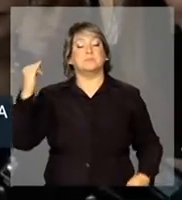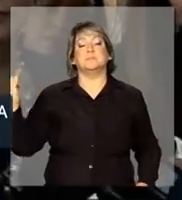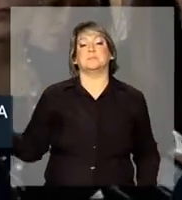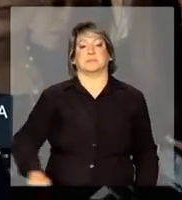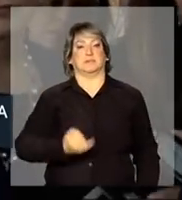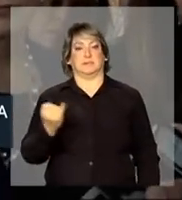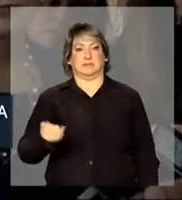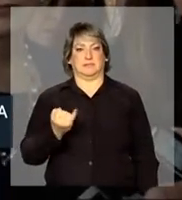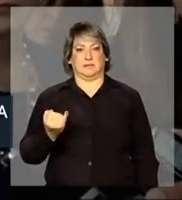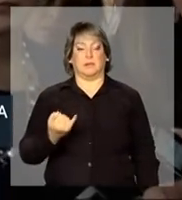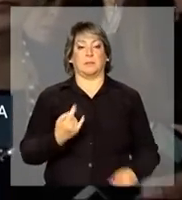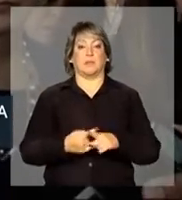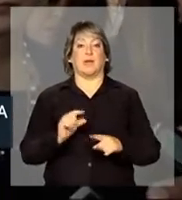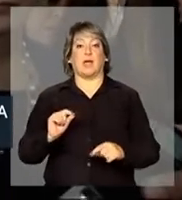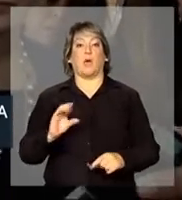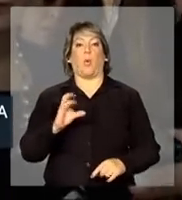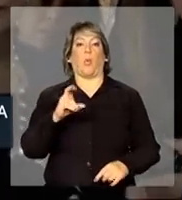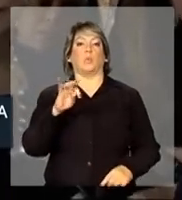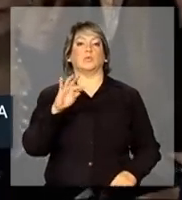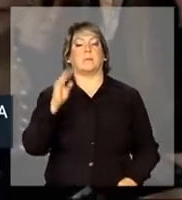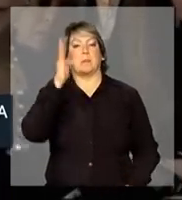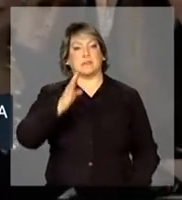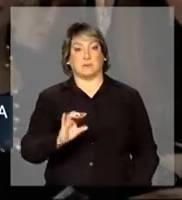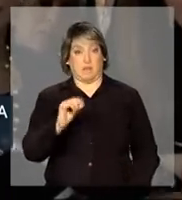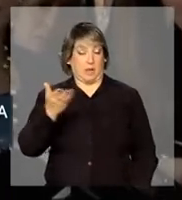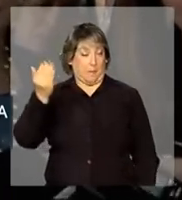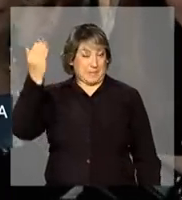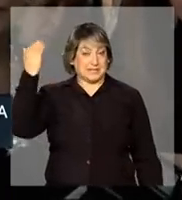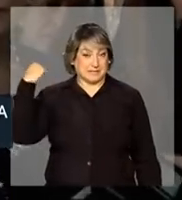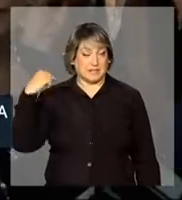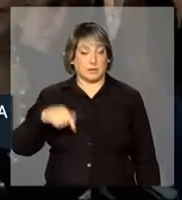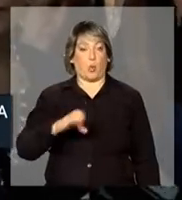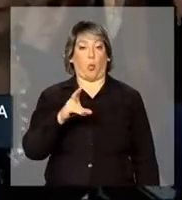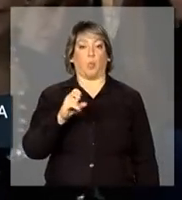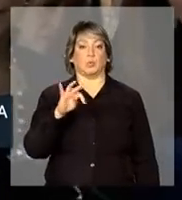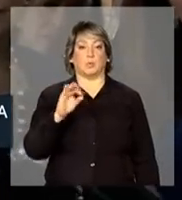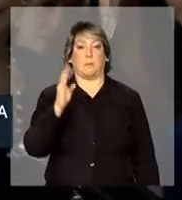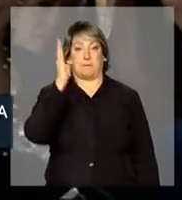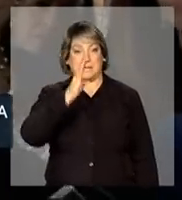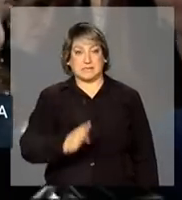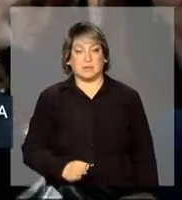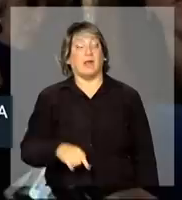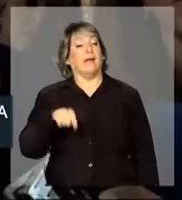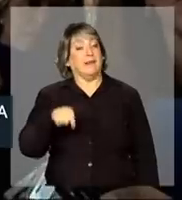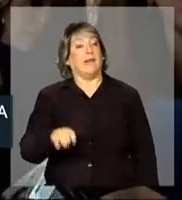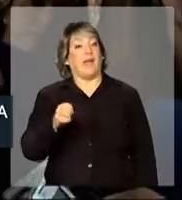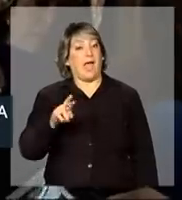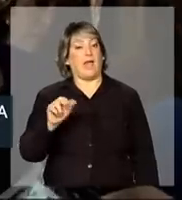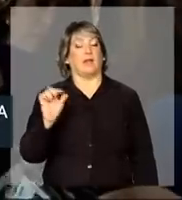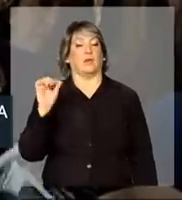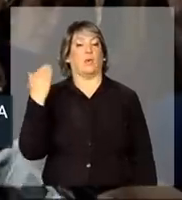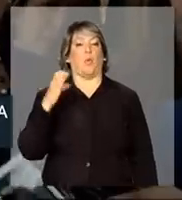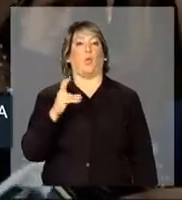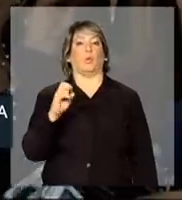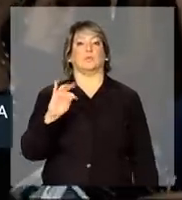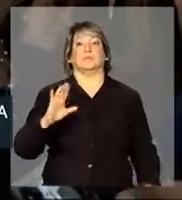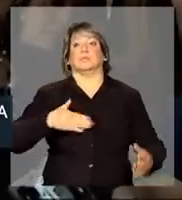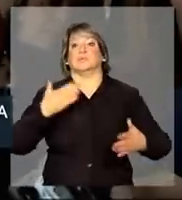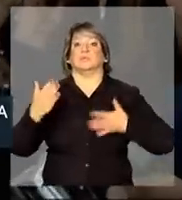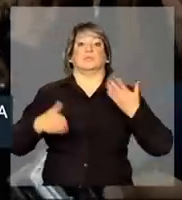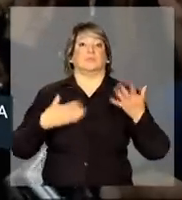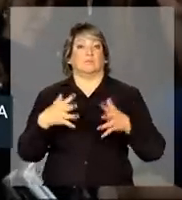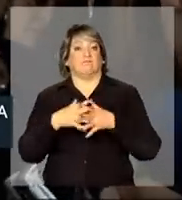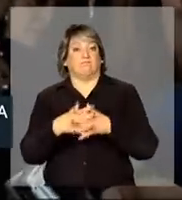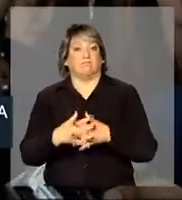que é o custo Brasil. Veja, no passado, o custo Brasil era o custo da insegurança que